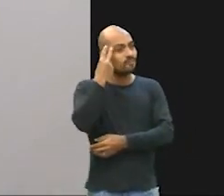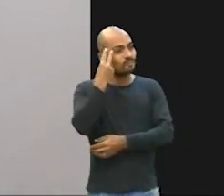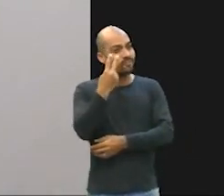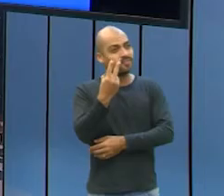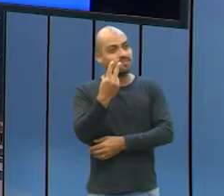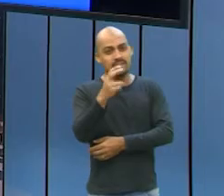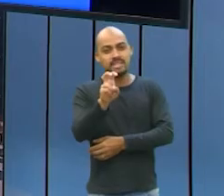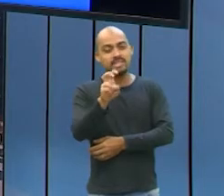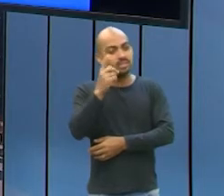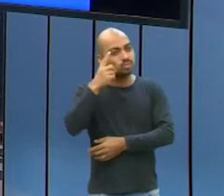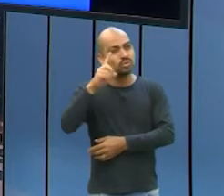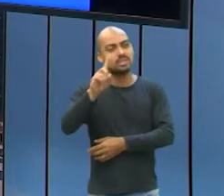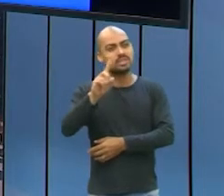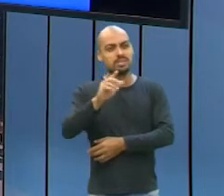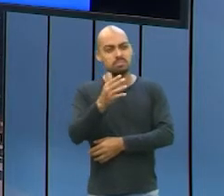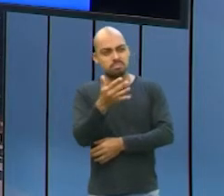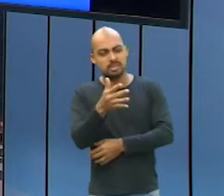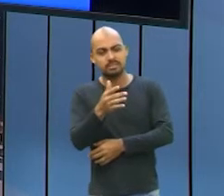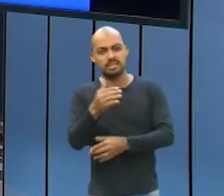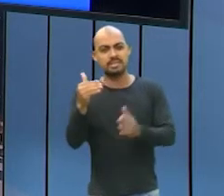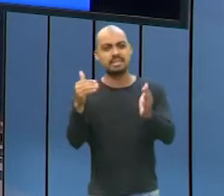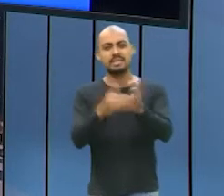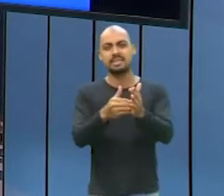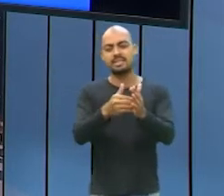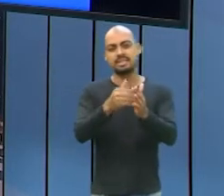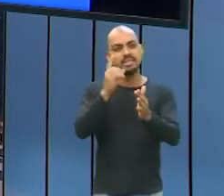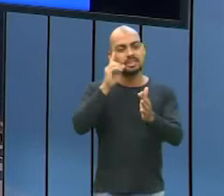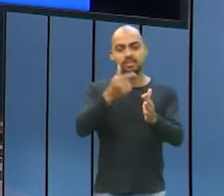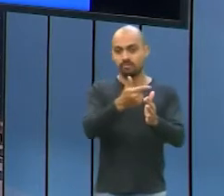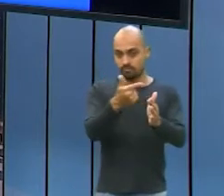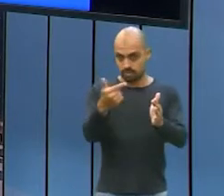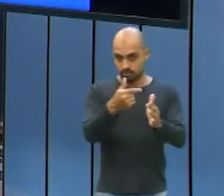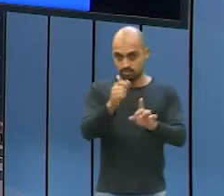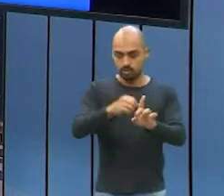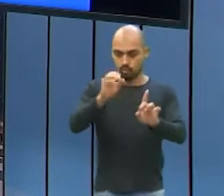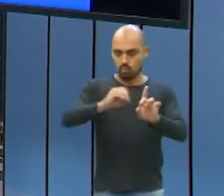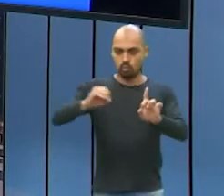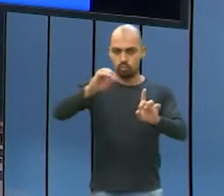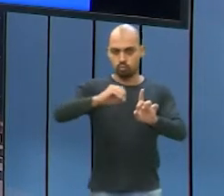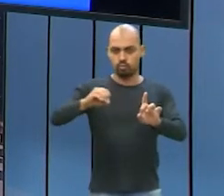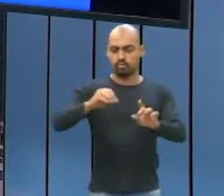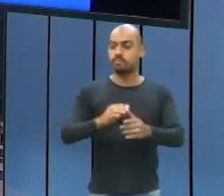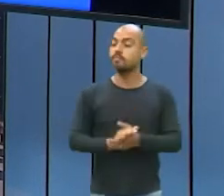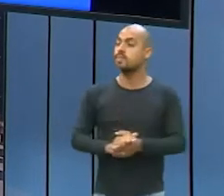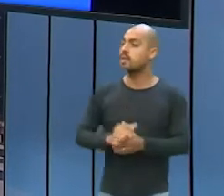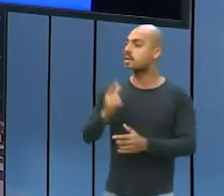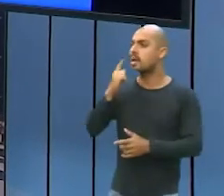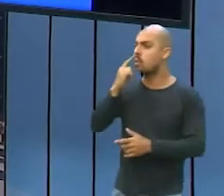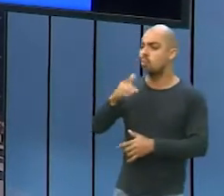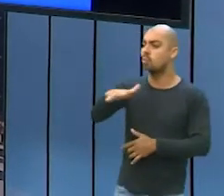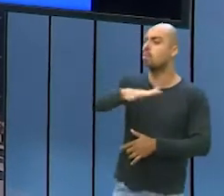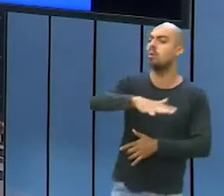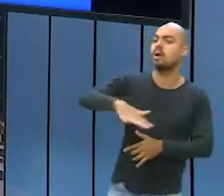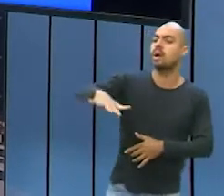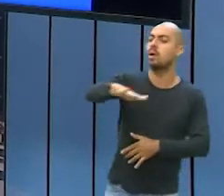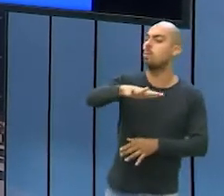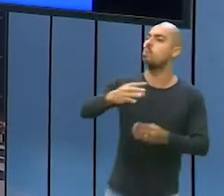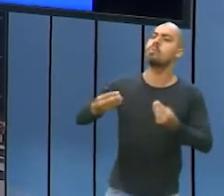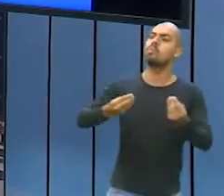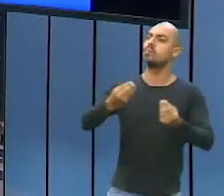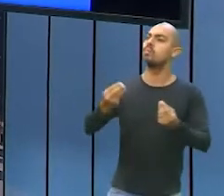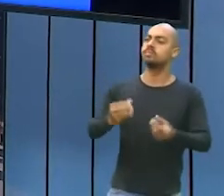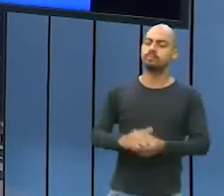25 dias, até dia 20, 22 de outubro lá. E qual o cenário trabalhando... que vocês